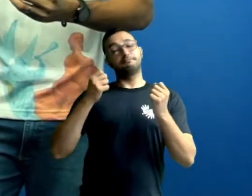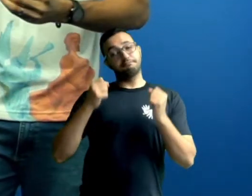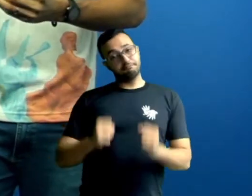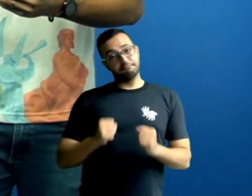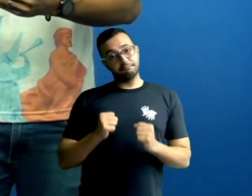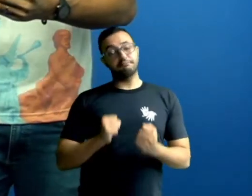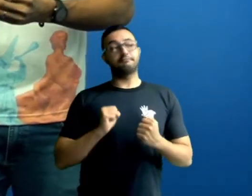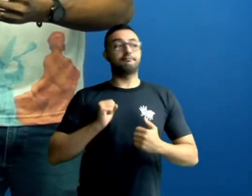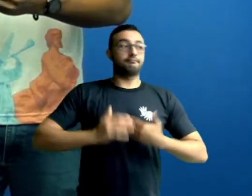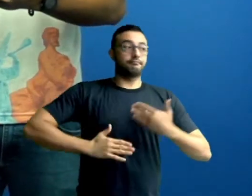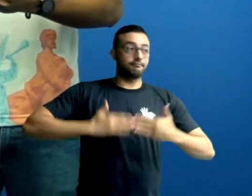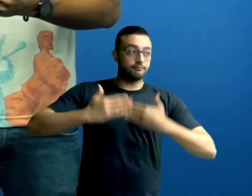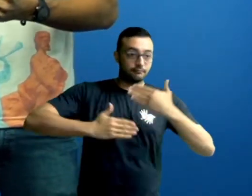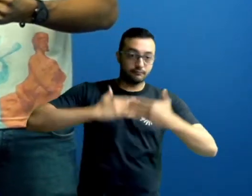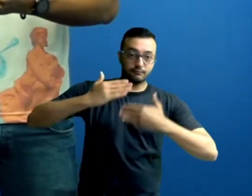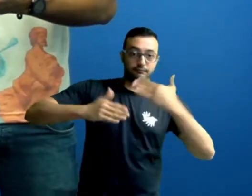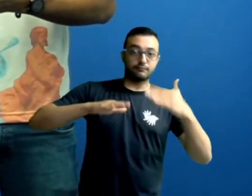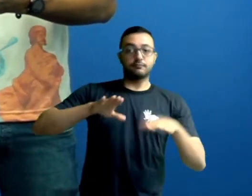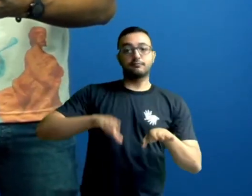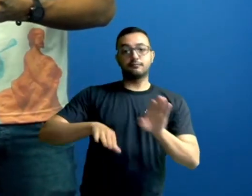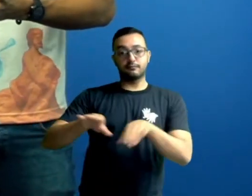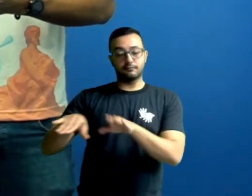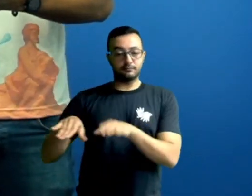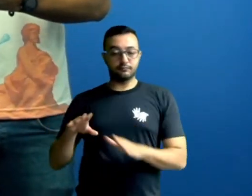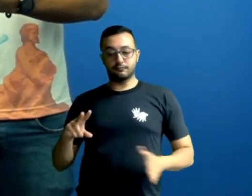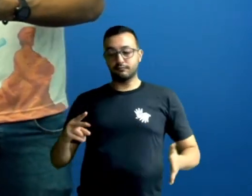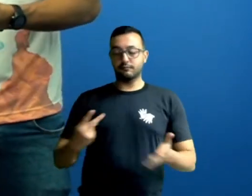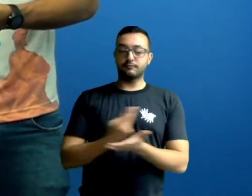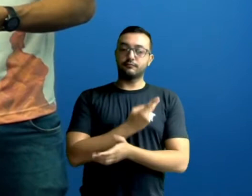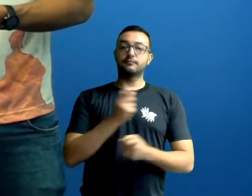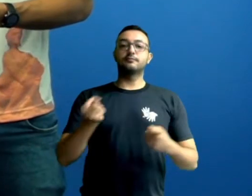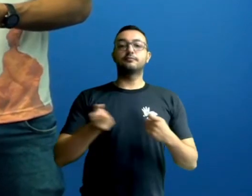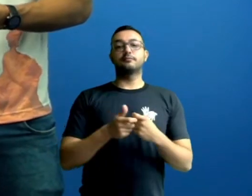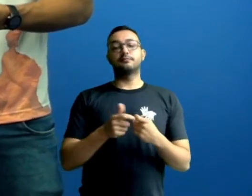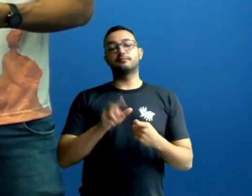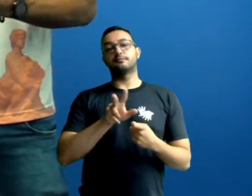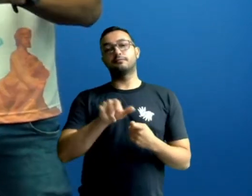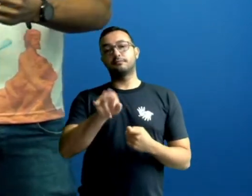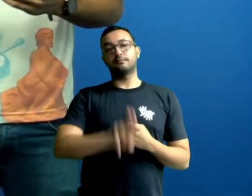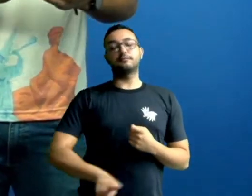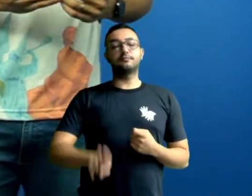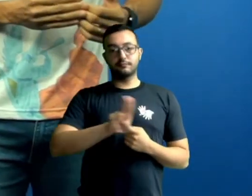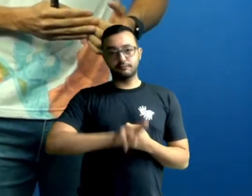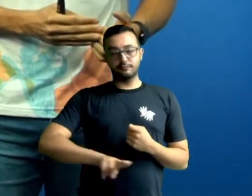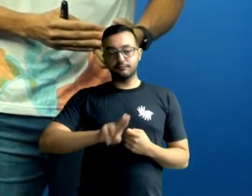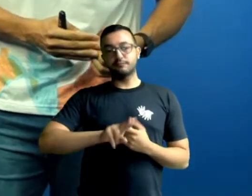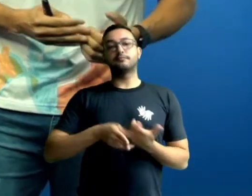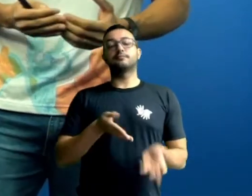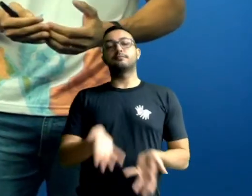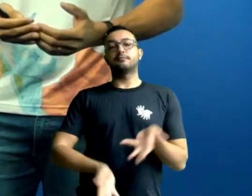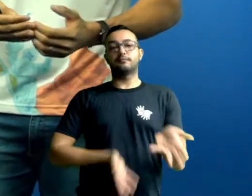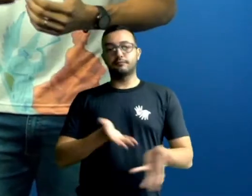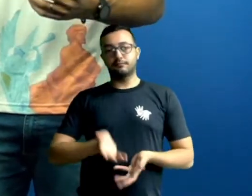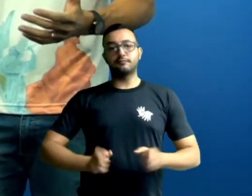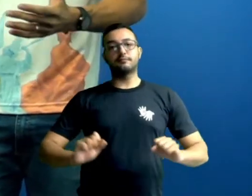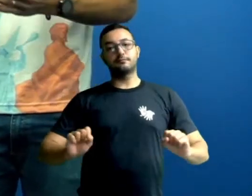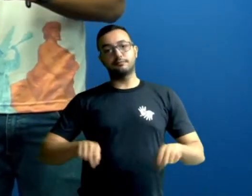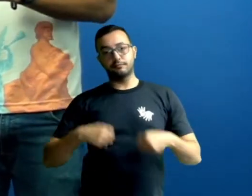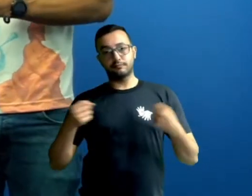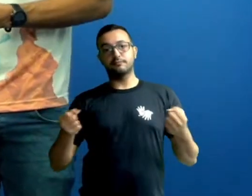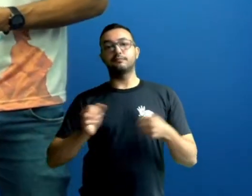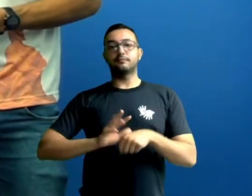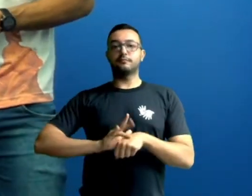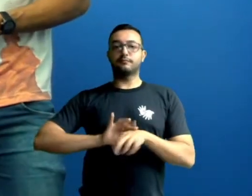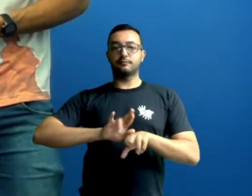possível desenvolver determinados procedimentos que a medicina vai utilizar para o tratamento e a cura de